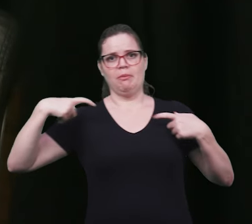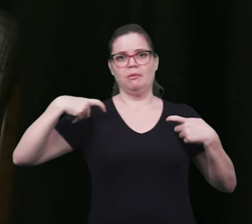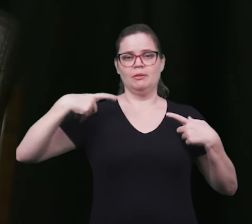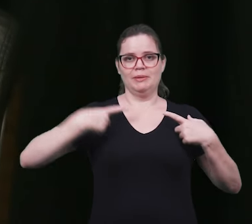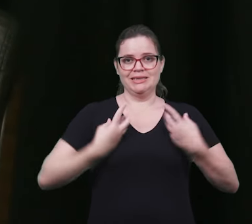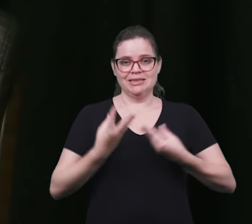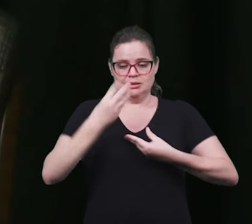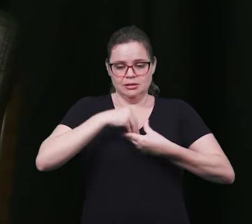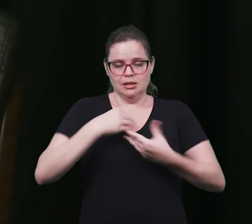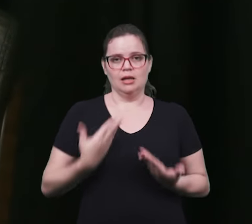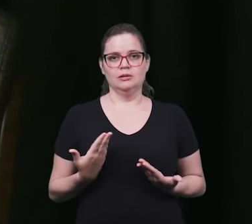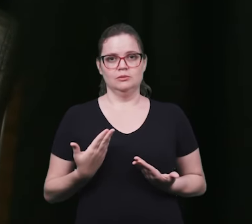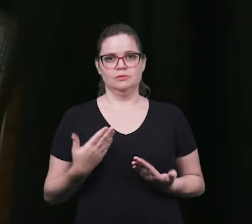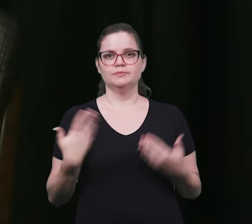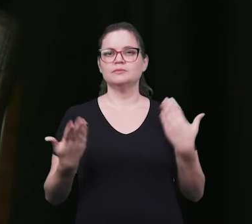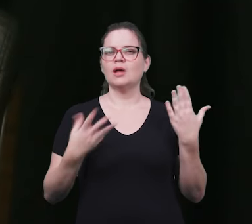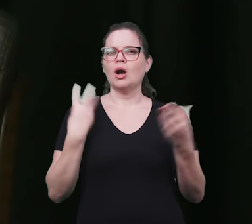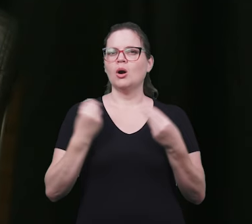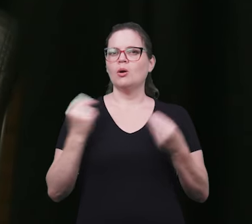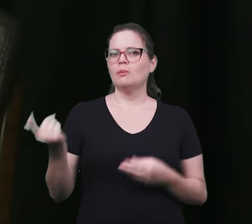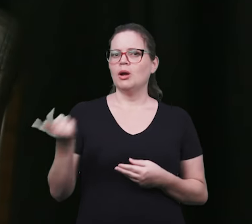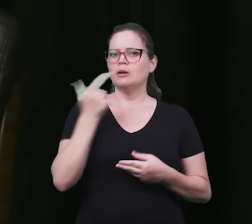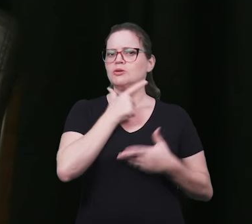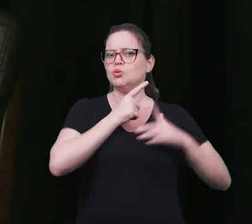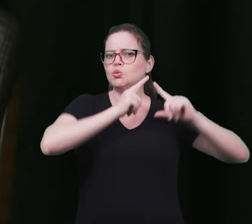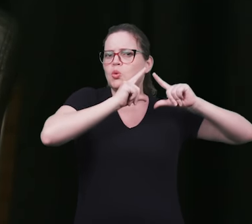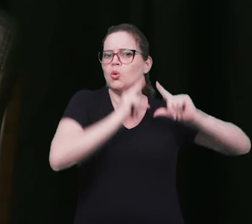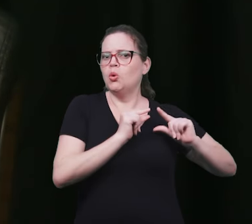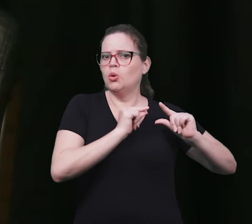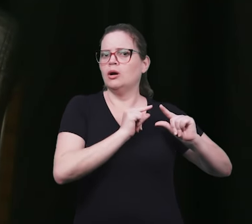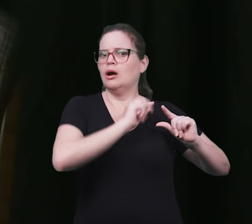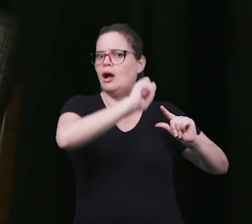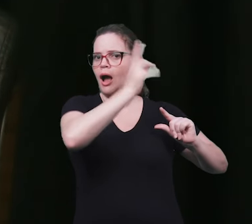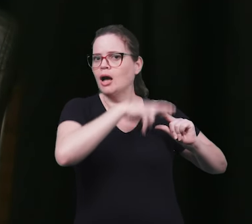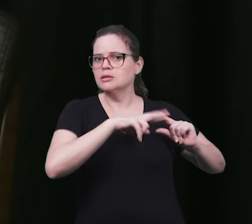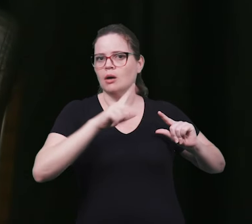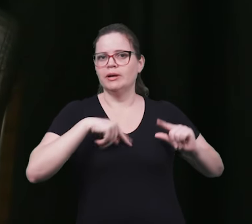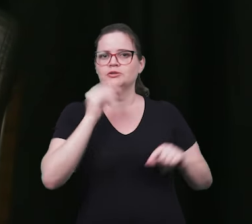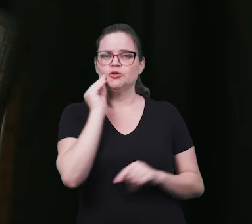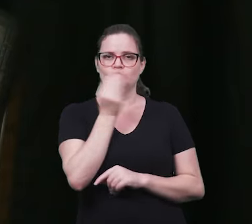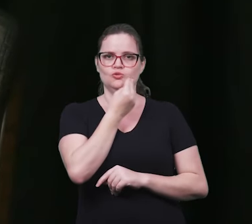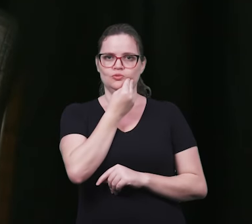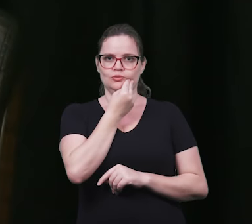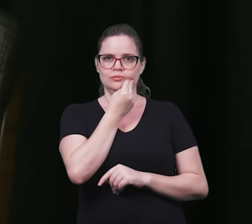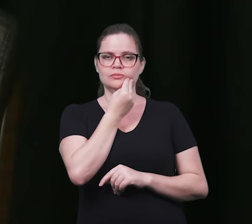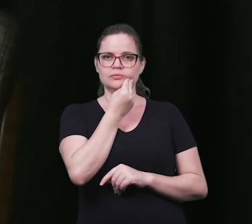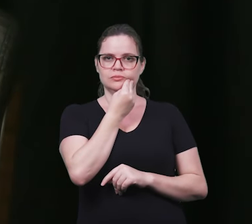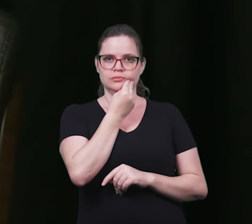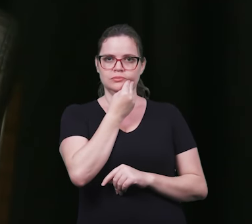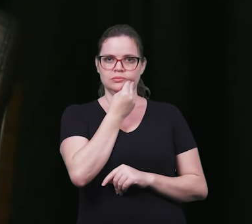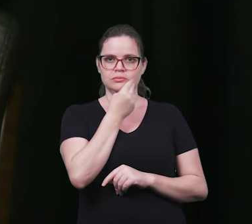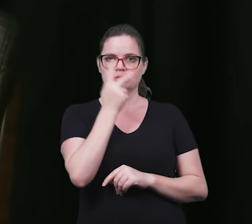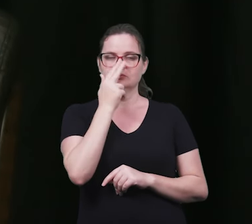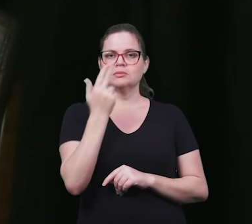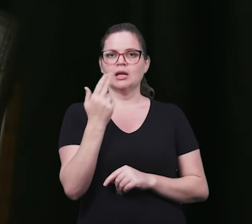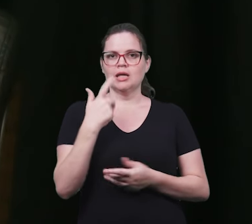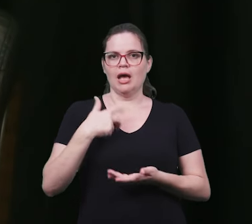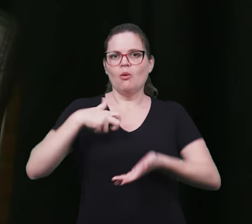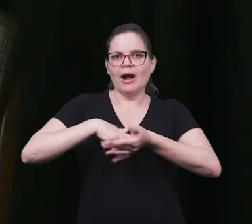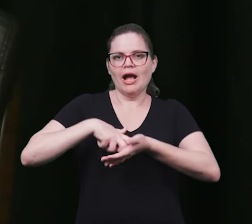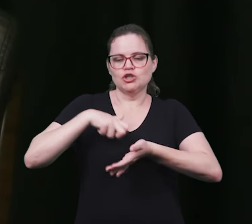mais eficaz de nós vencermos a carne é o jejum. Amém. E eu sempre me